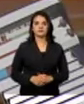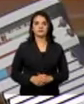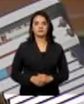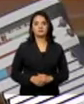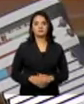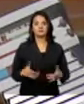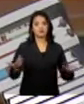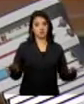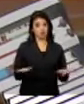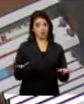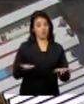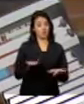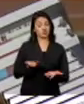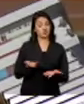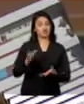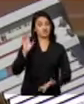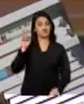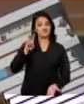Hoje pela manhã,